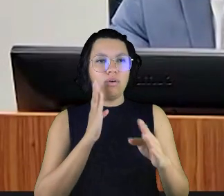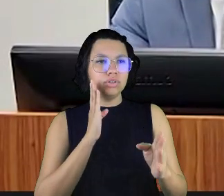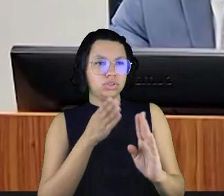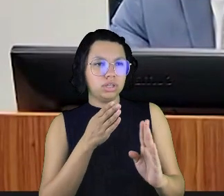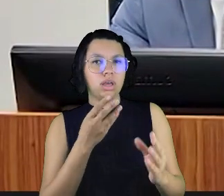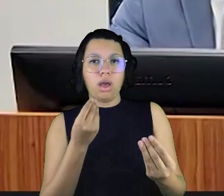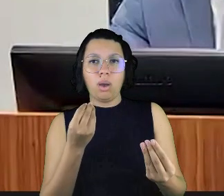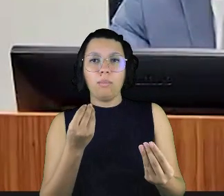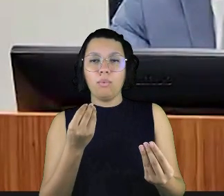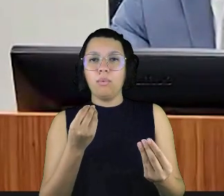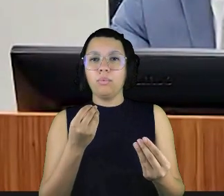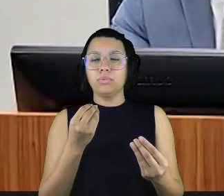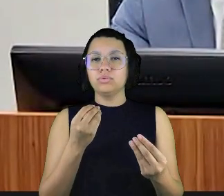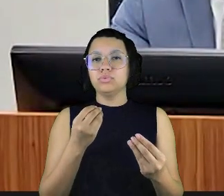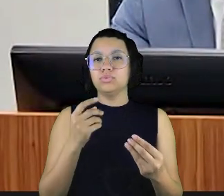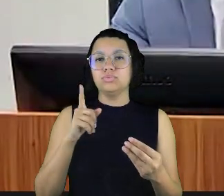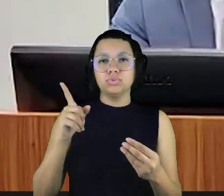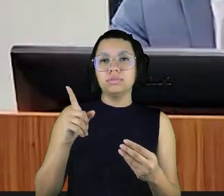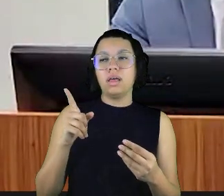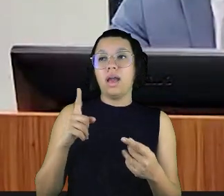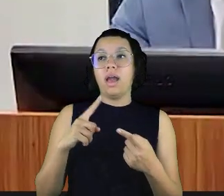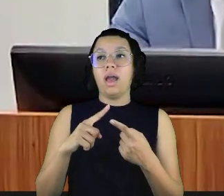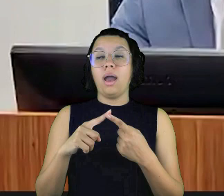Fórum de Execuções Fiscais da capital,